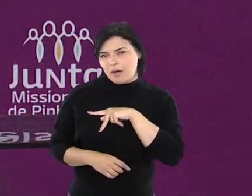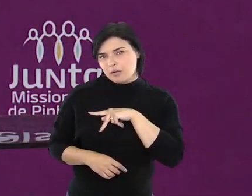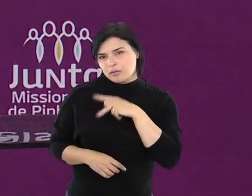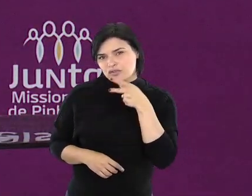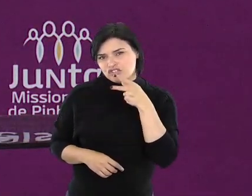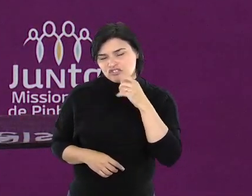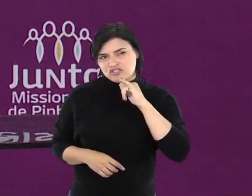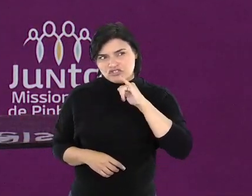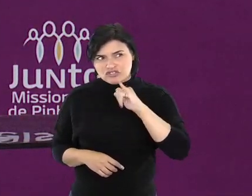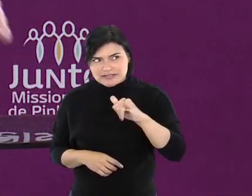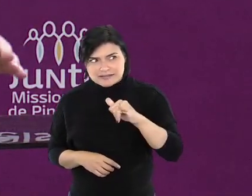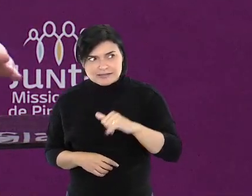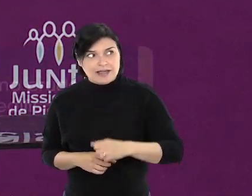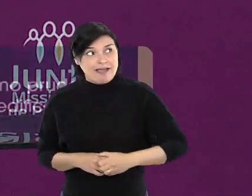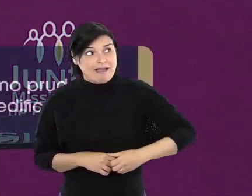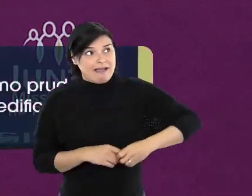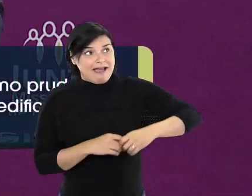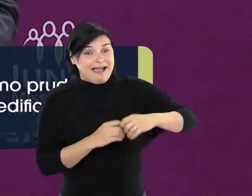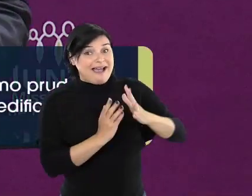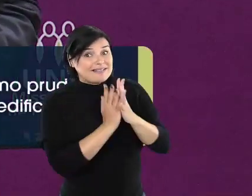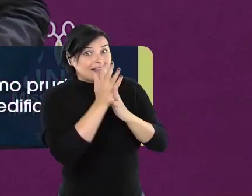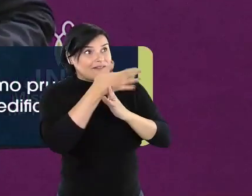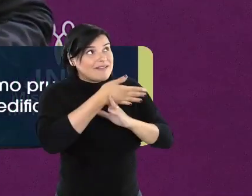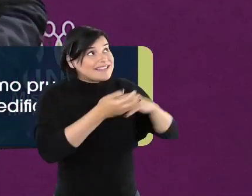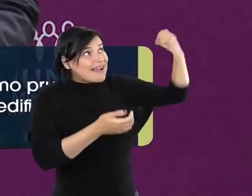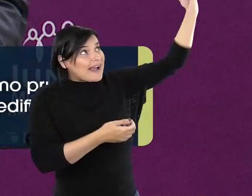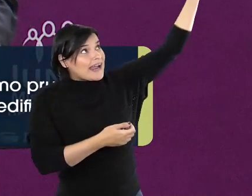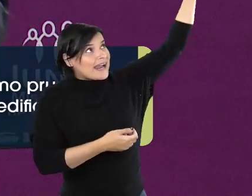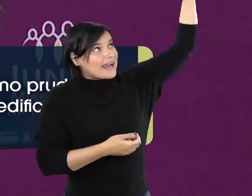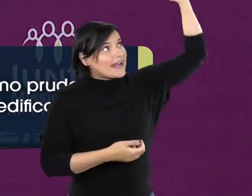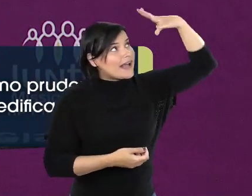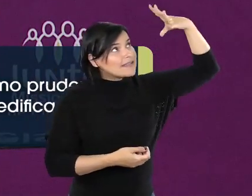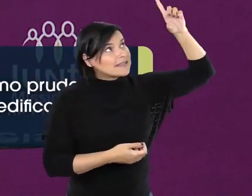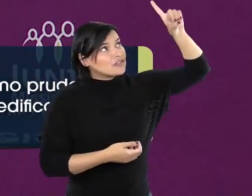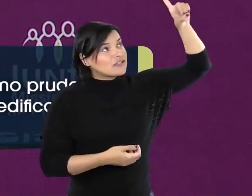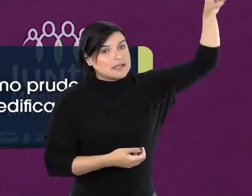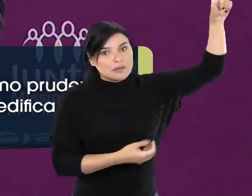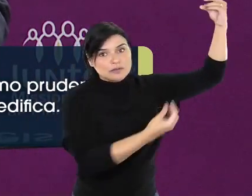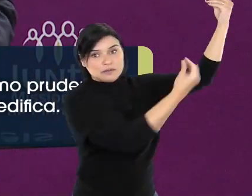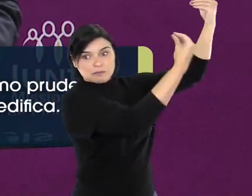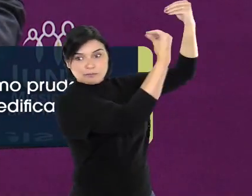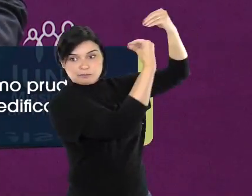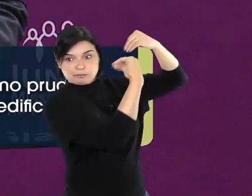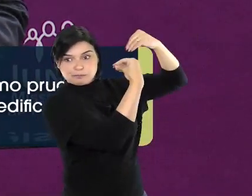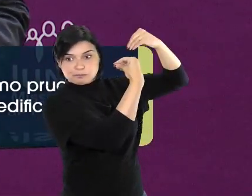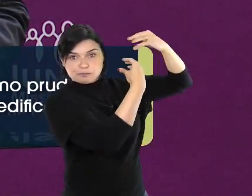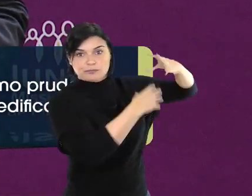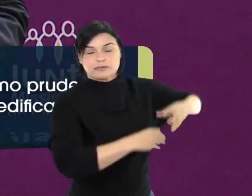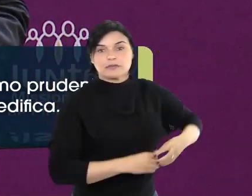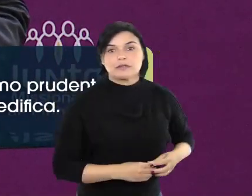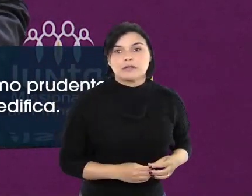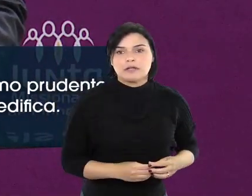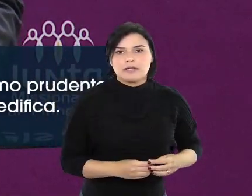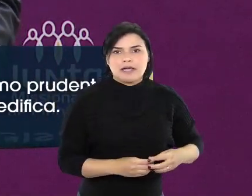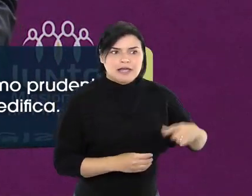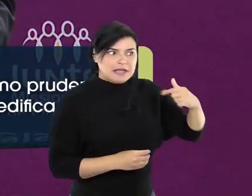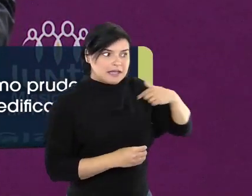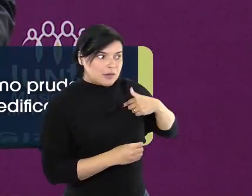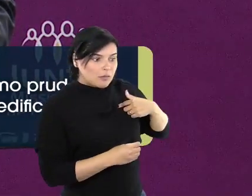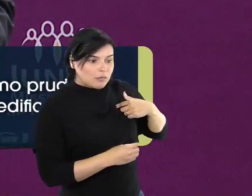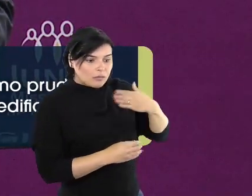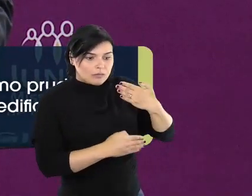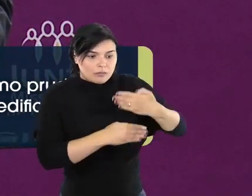de segunda a graça de Deus que me foi dada lancei o fundamento como Prudente Construtor